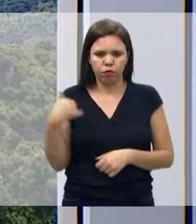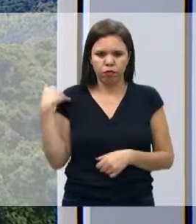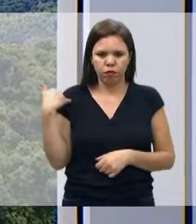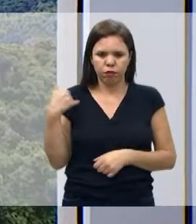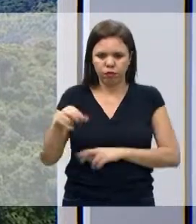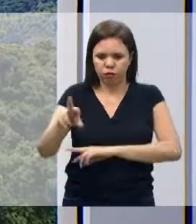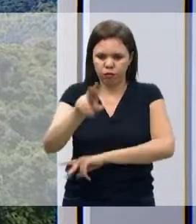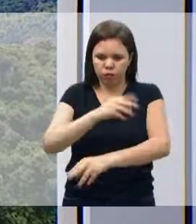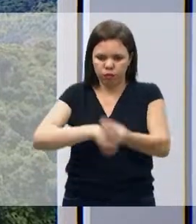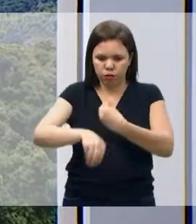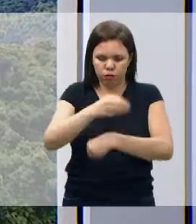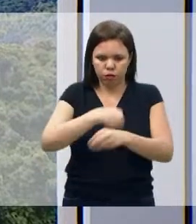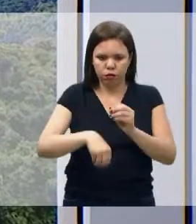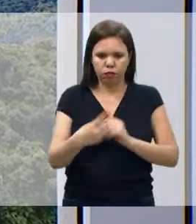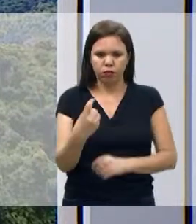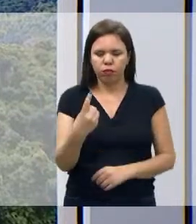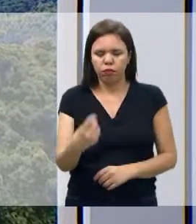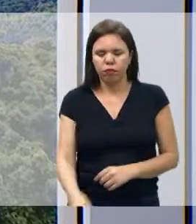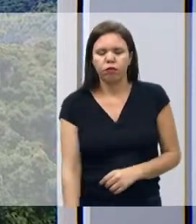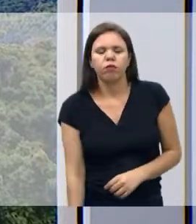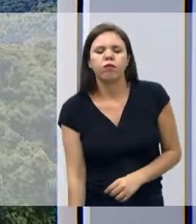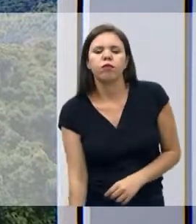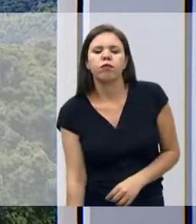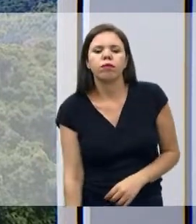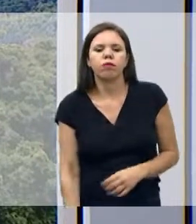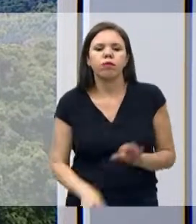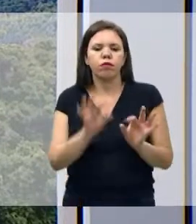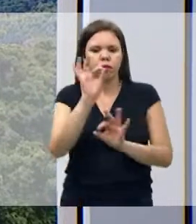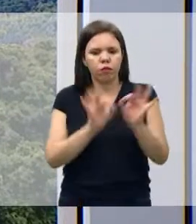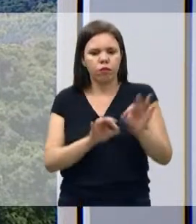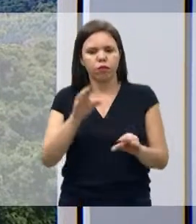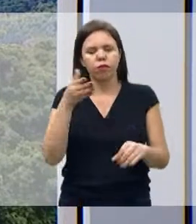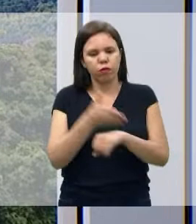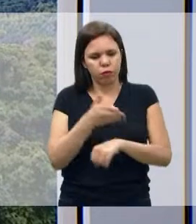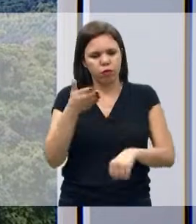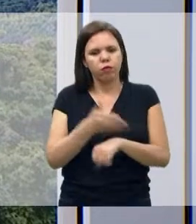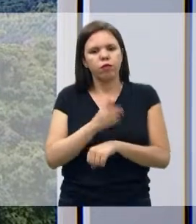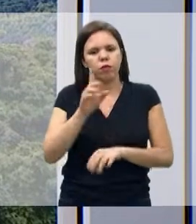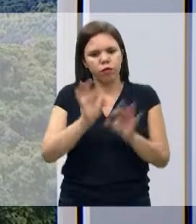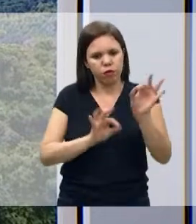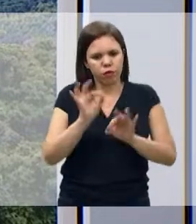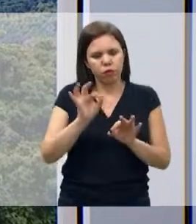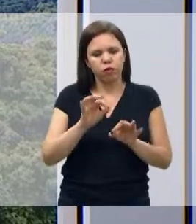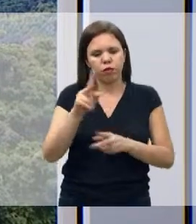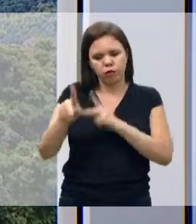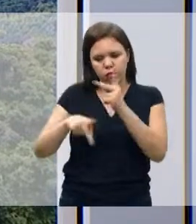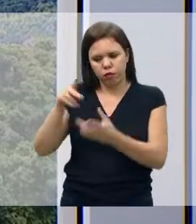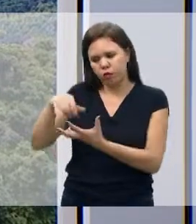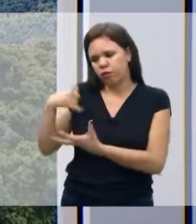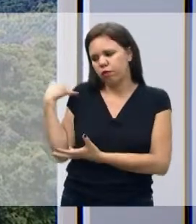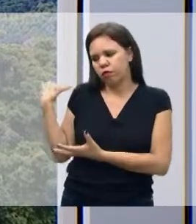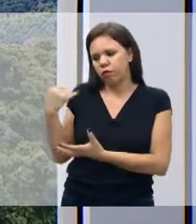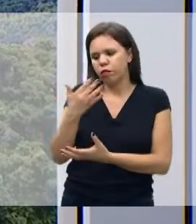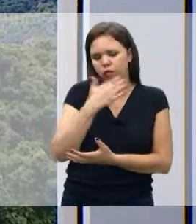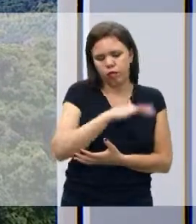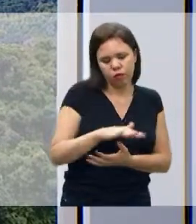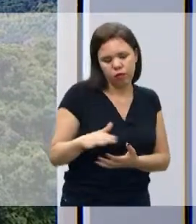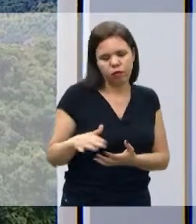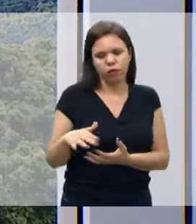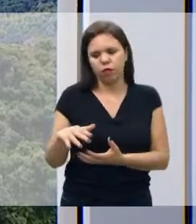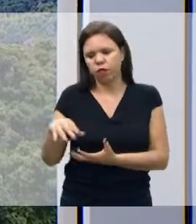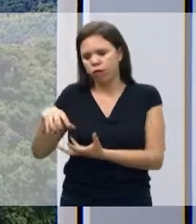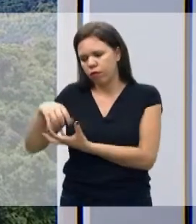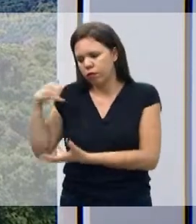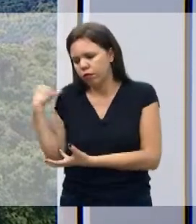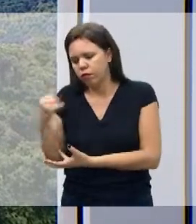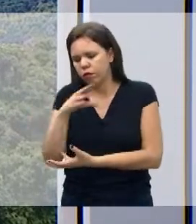ter um único projeto em que participem desse projeto idosos e crianças, idosos